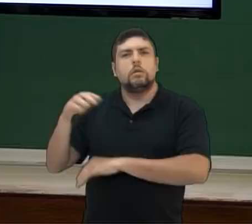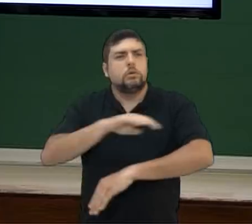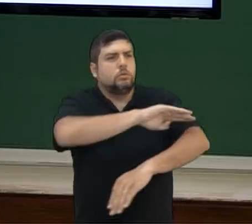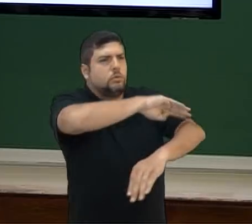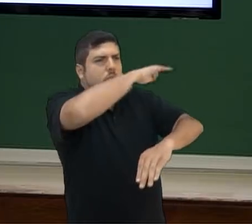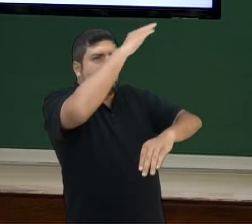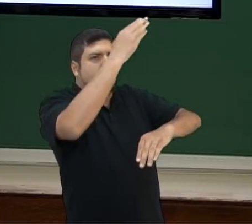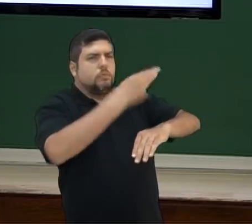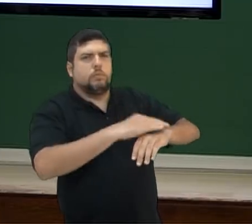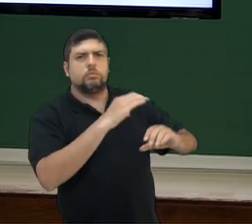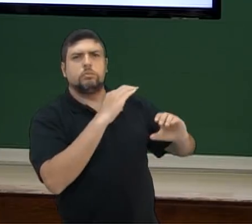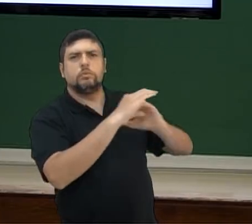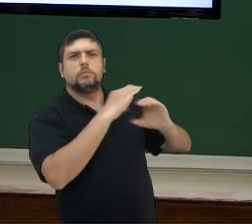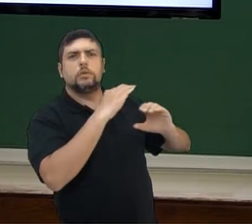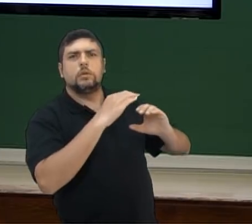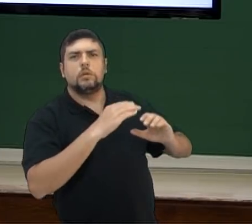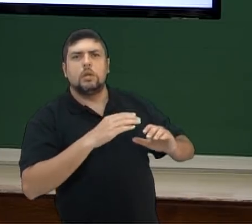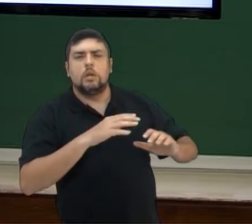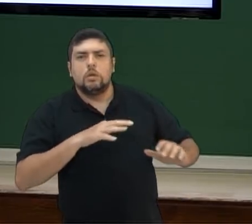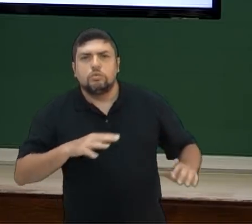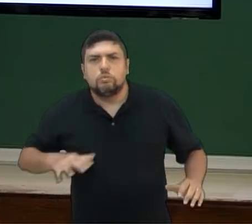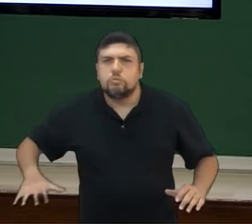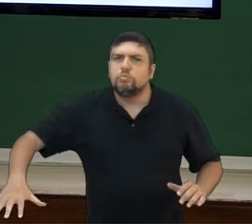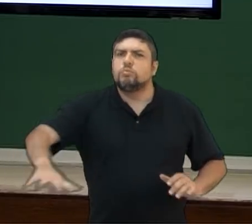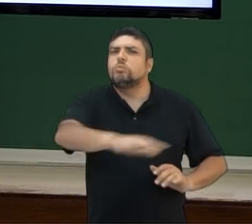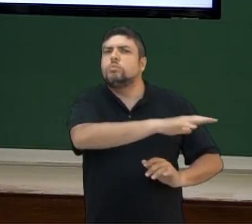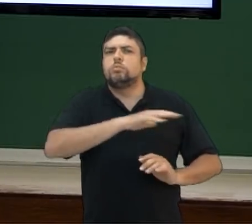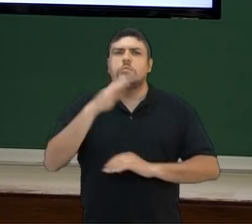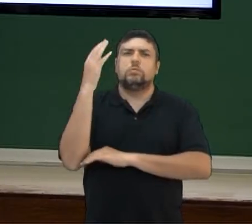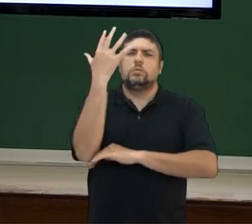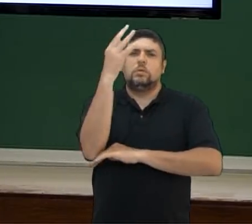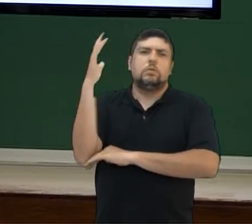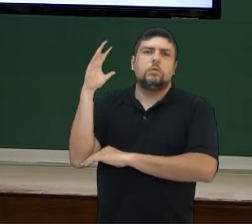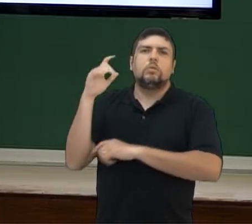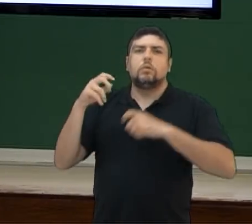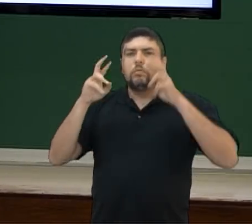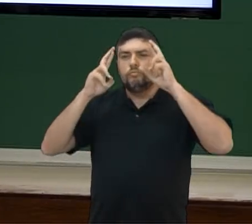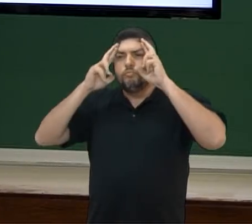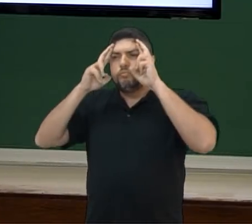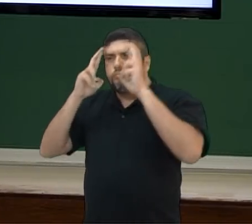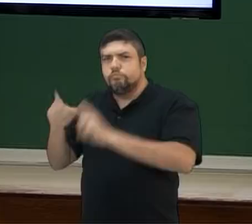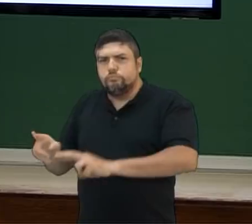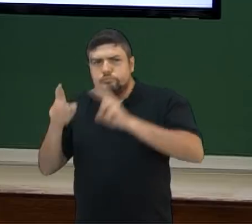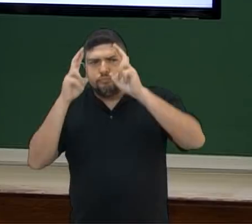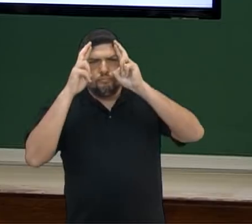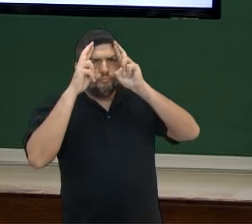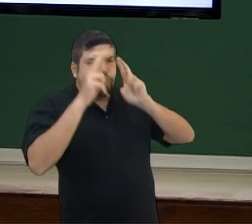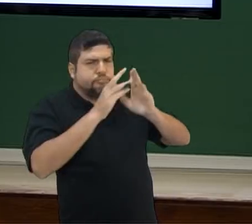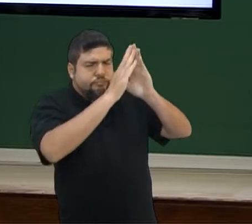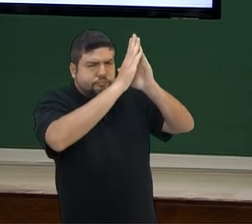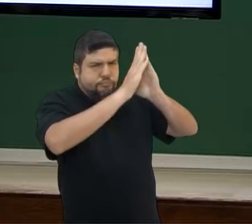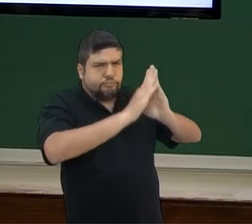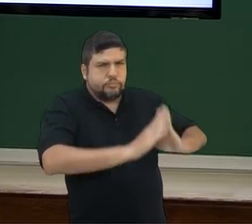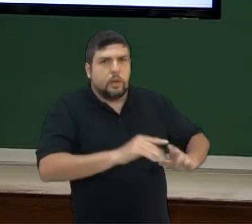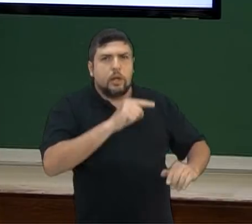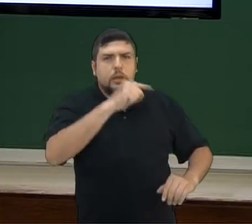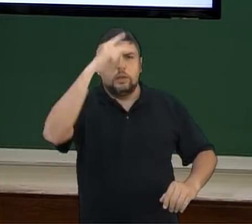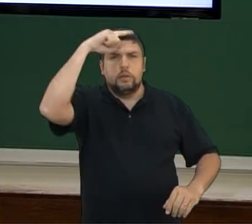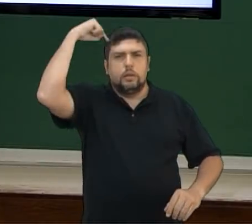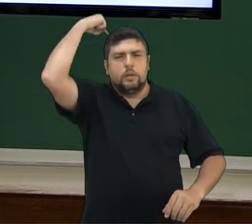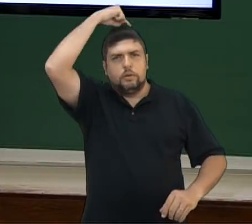sagrado. Tudo que encontramos na natureza é sagrado, deve ser respeitado e venerado. Mesmo antes de existir o